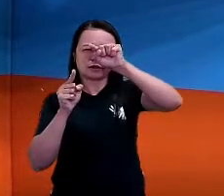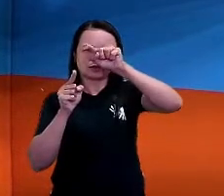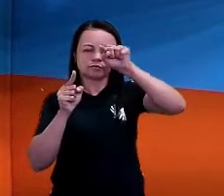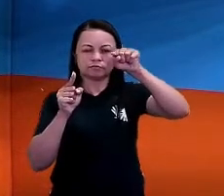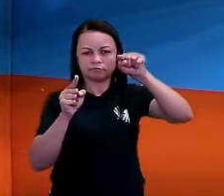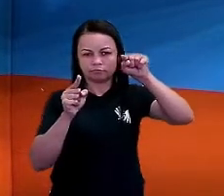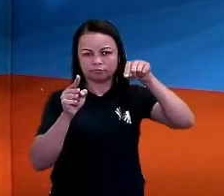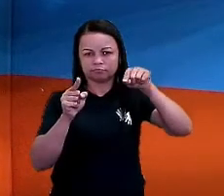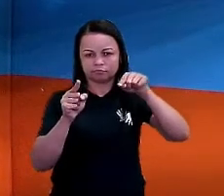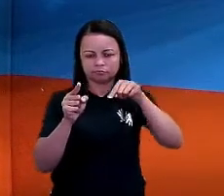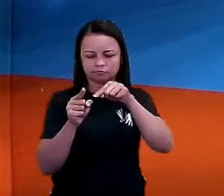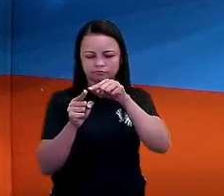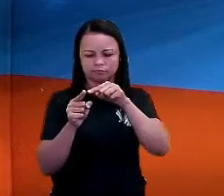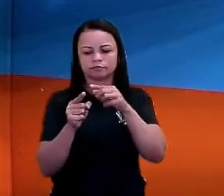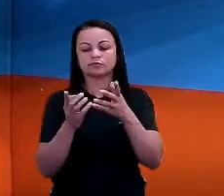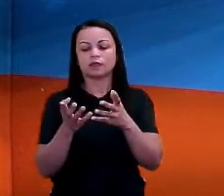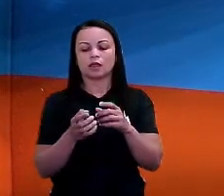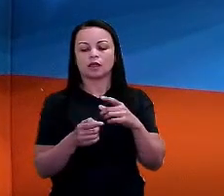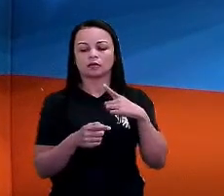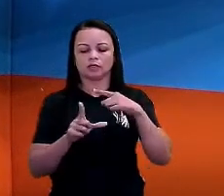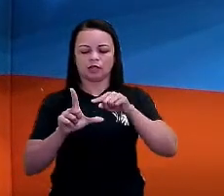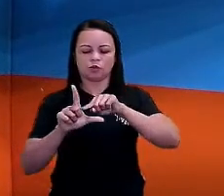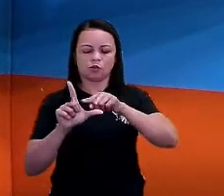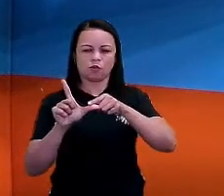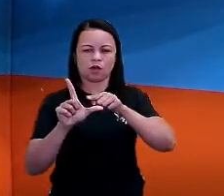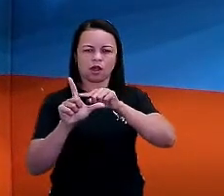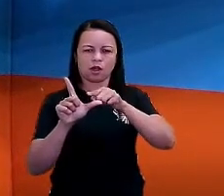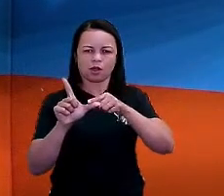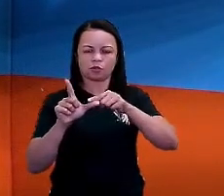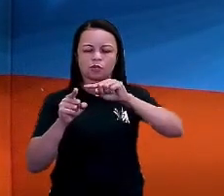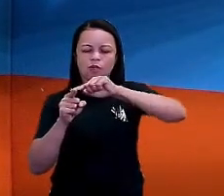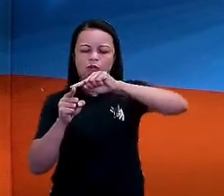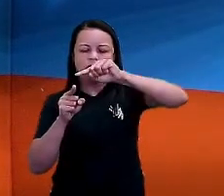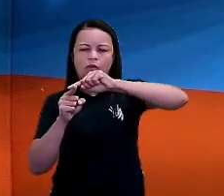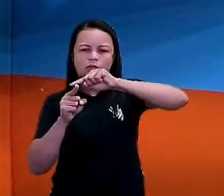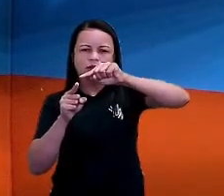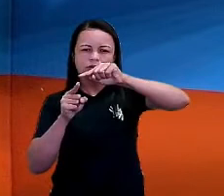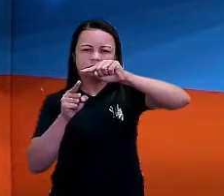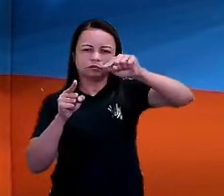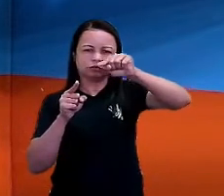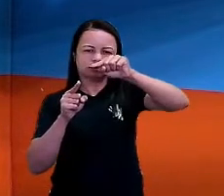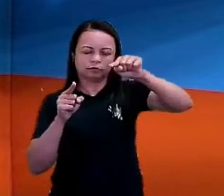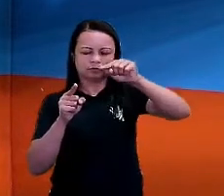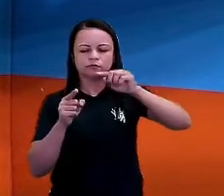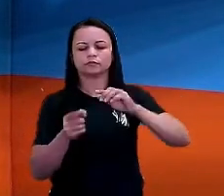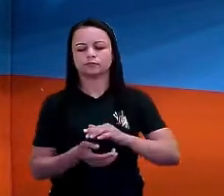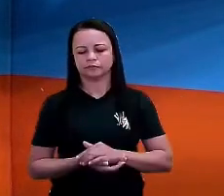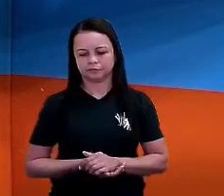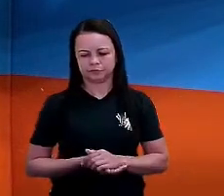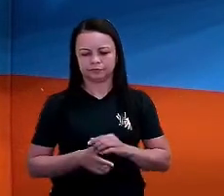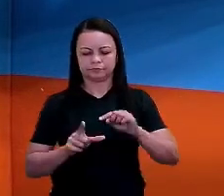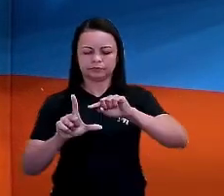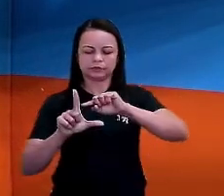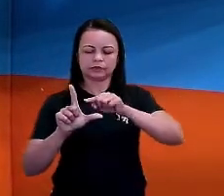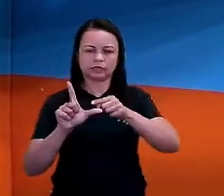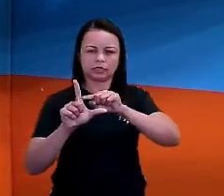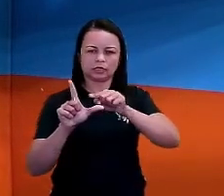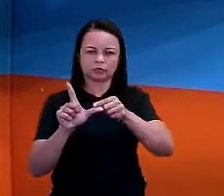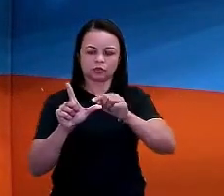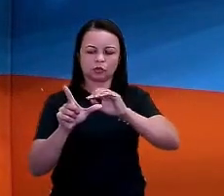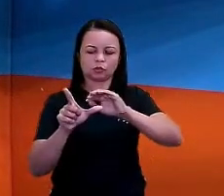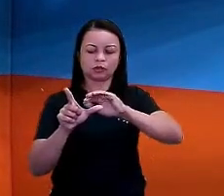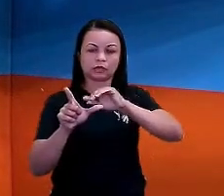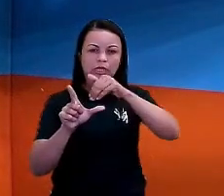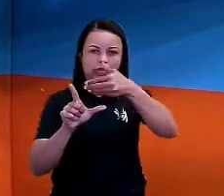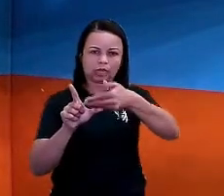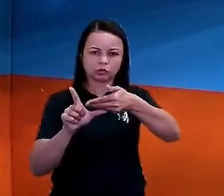Lado, ângulo interno, essa parte interna aqui, essa região interna, ângulo externo, que é